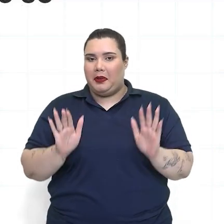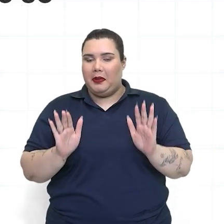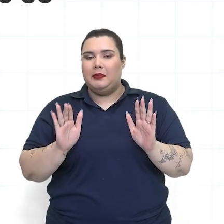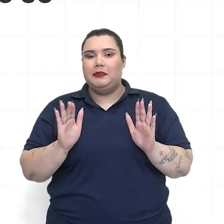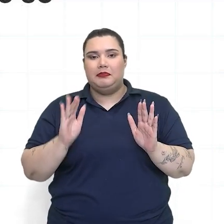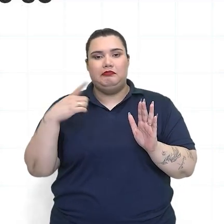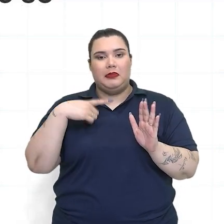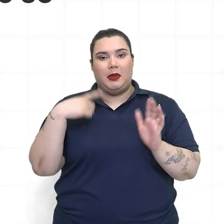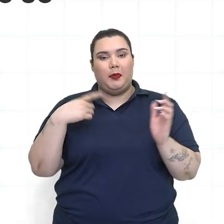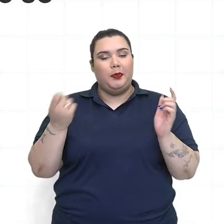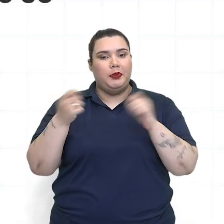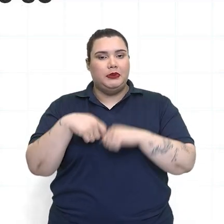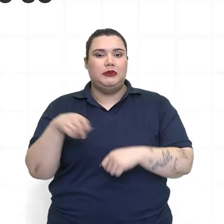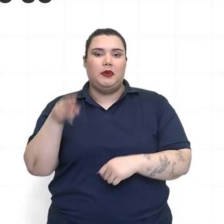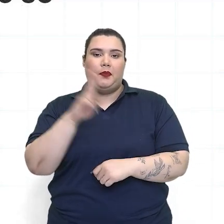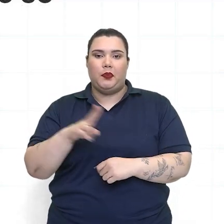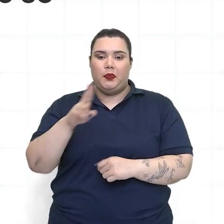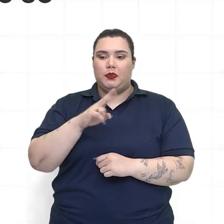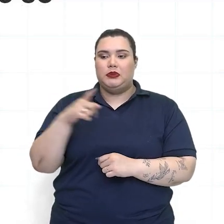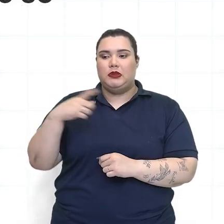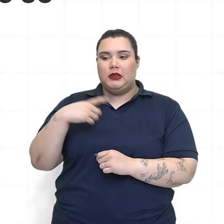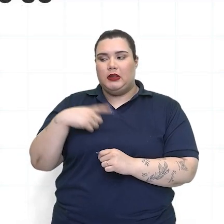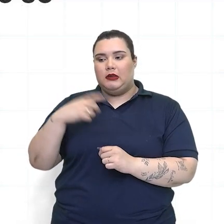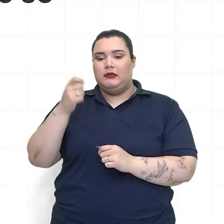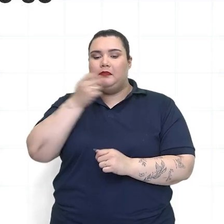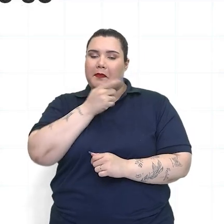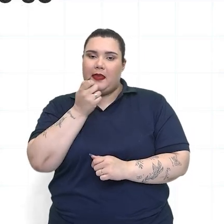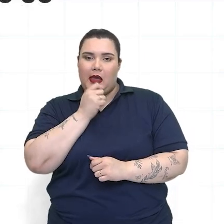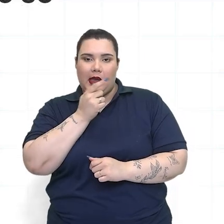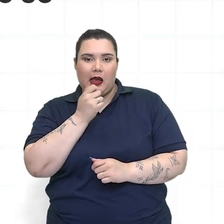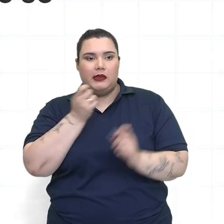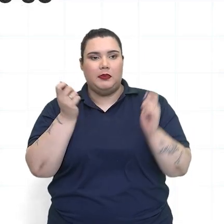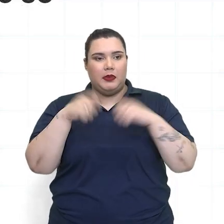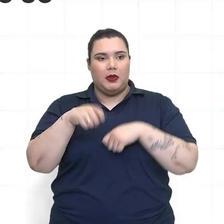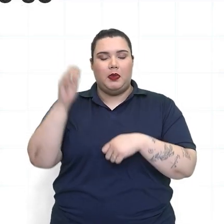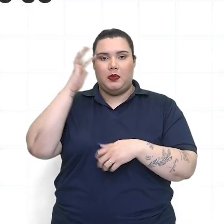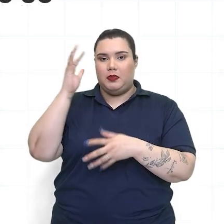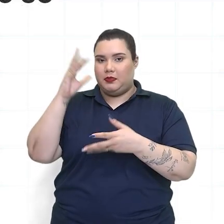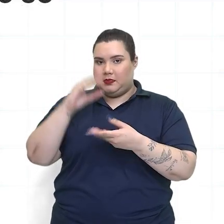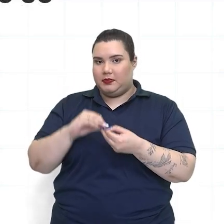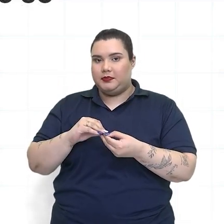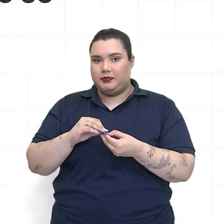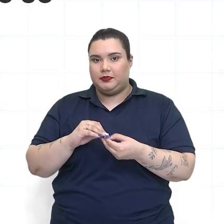Podemos utilizar o duplo sentido para provocar